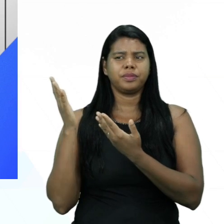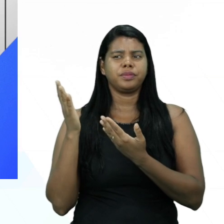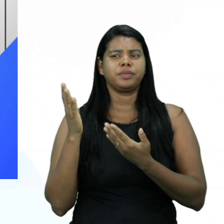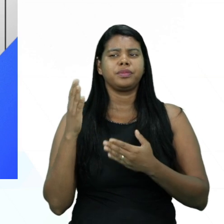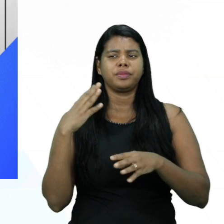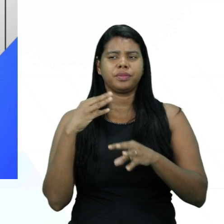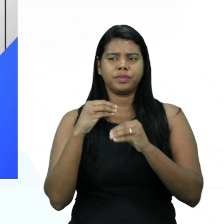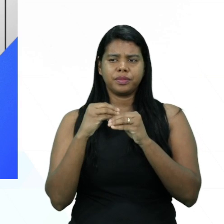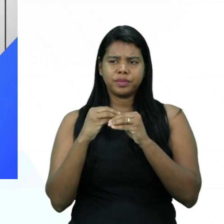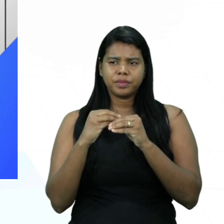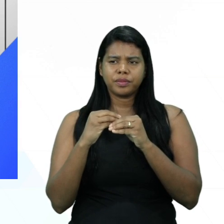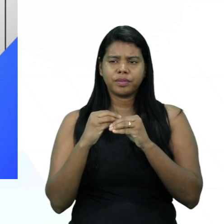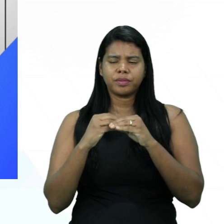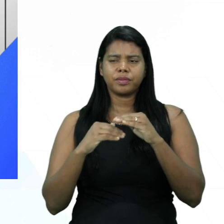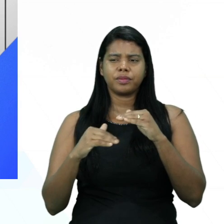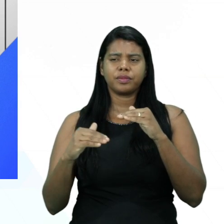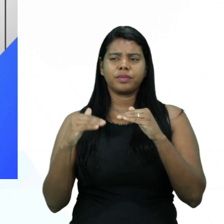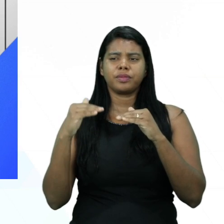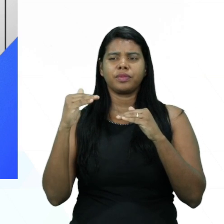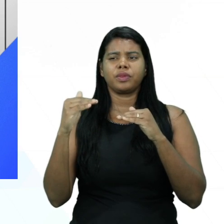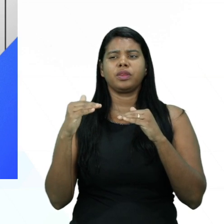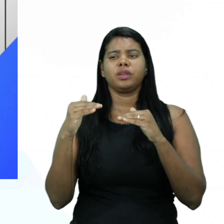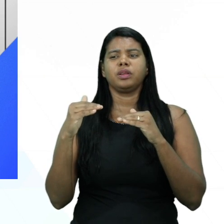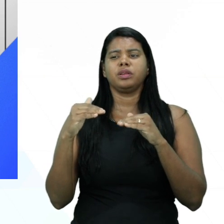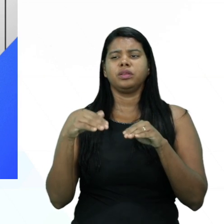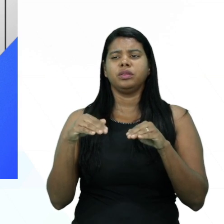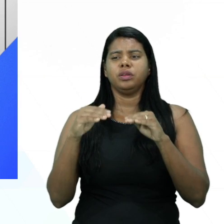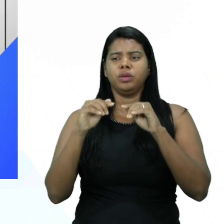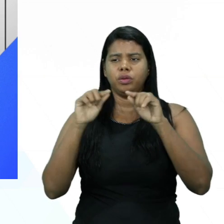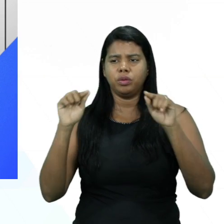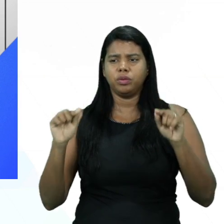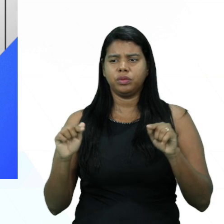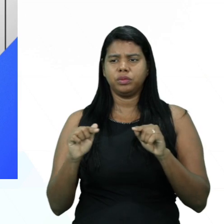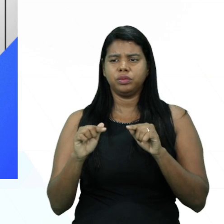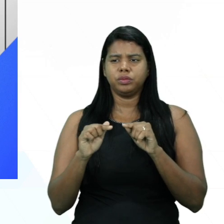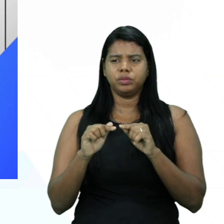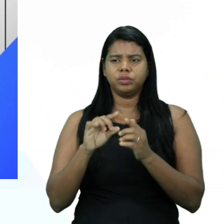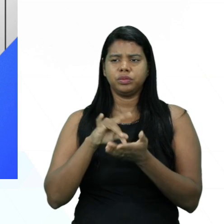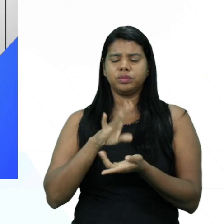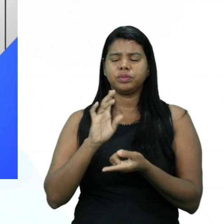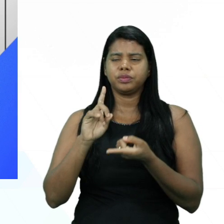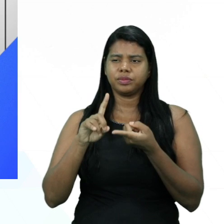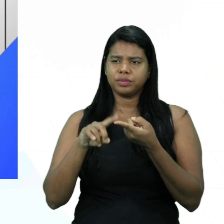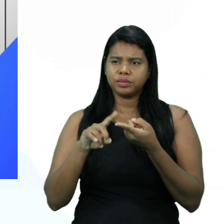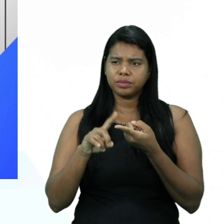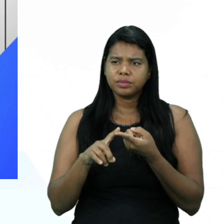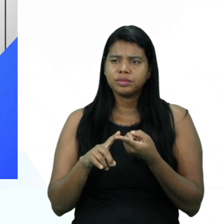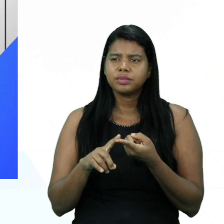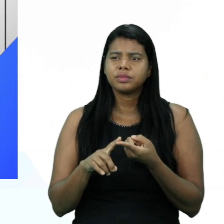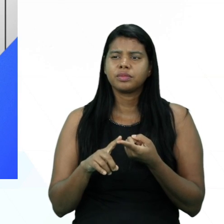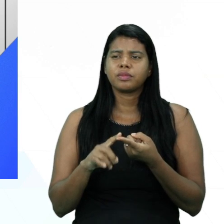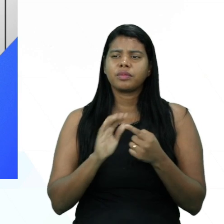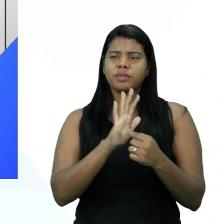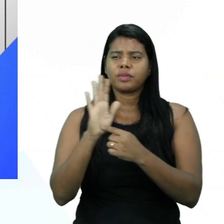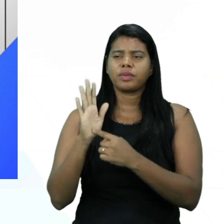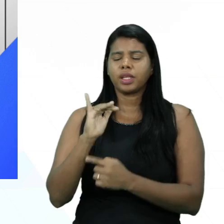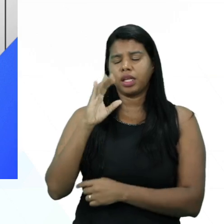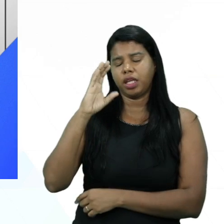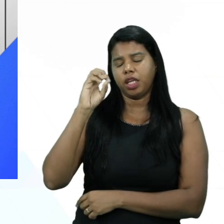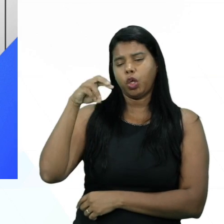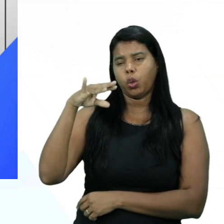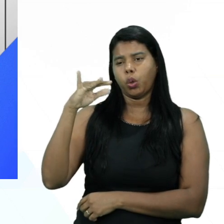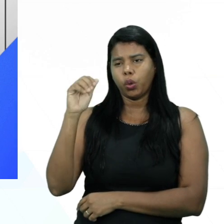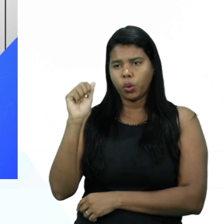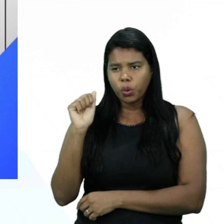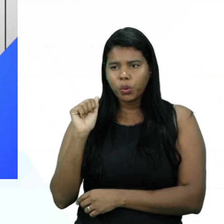parte superior direita de um enquadramento. Esse fato é determinado pela tradição icônica ocidental e é de